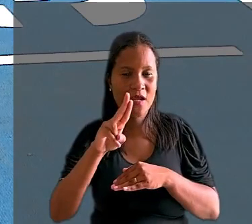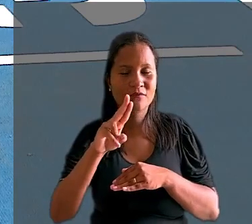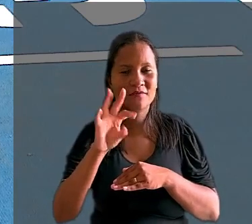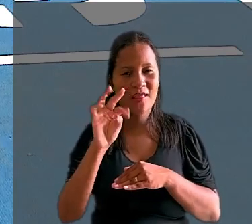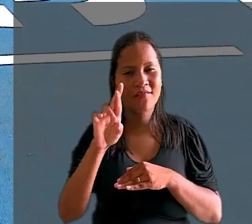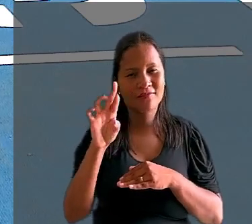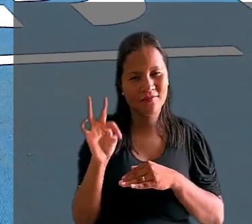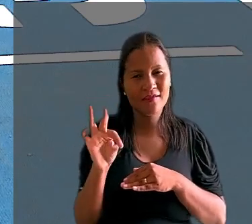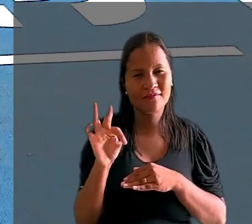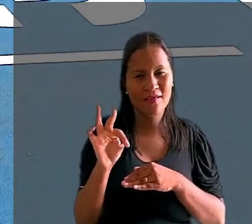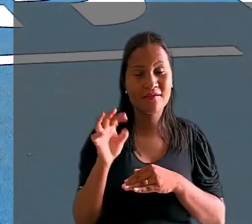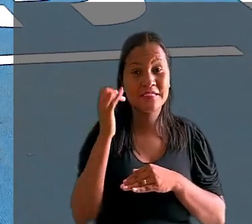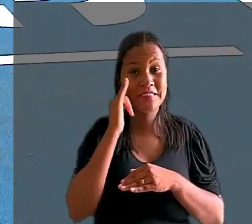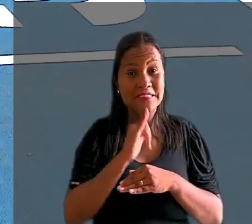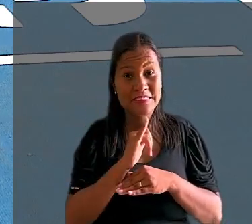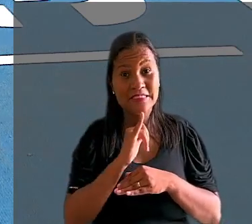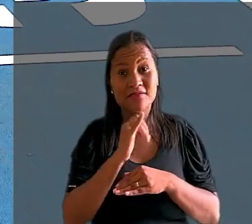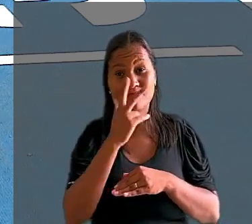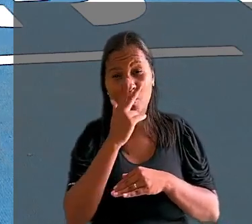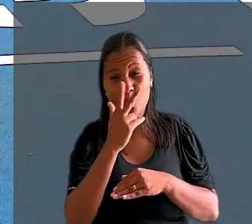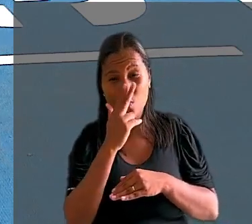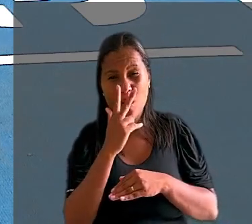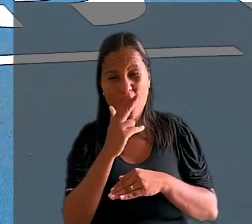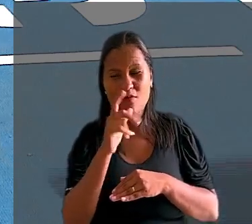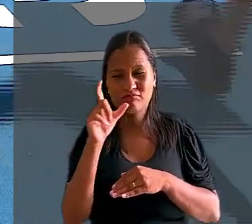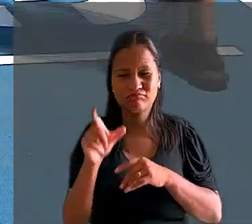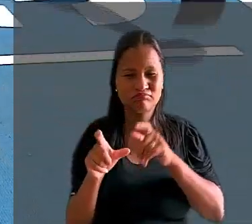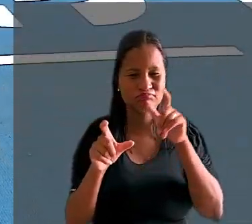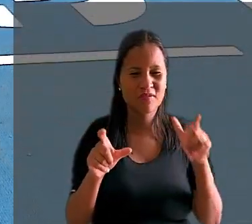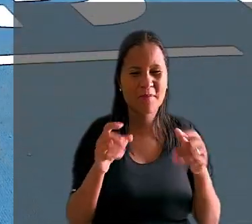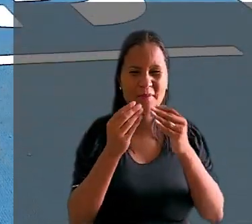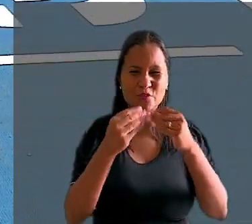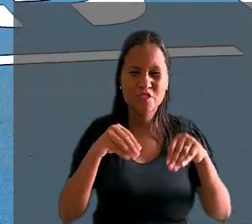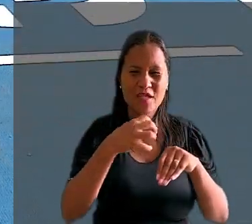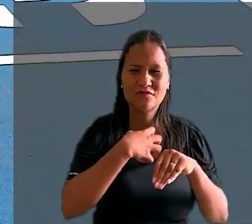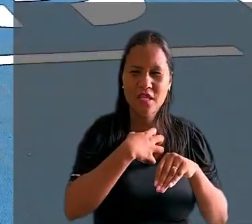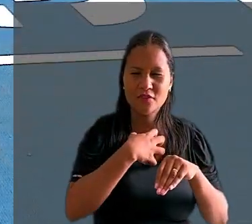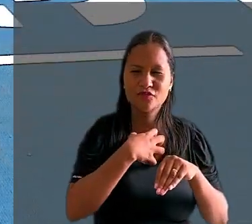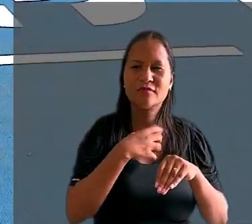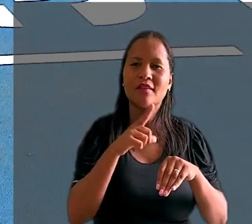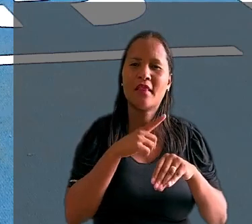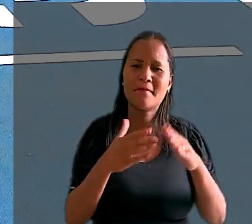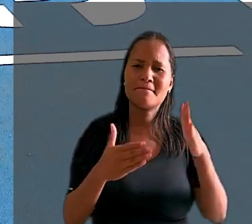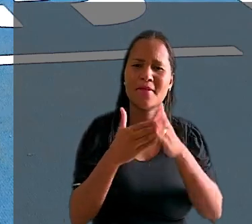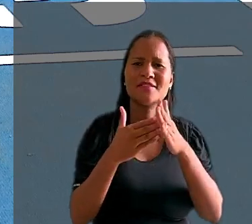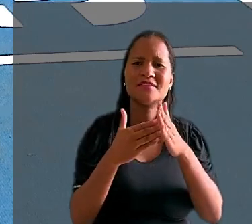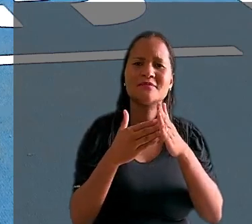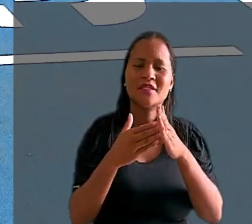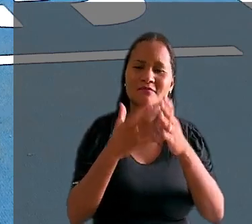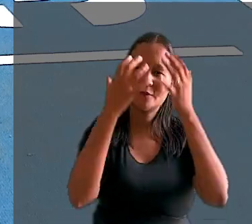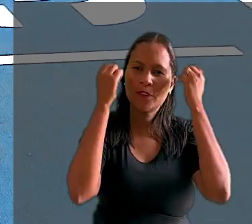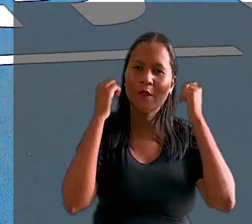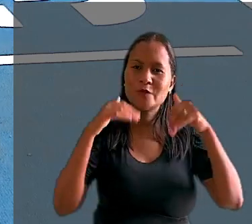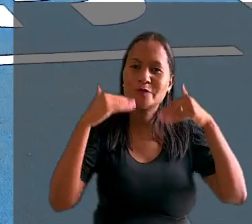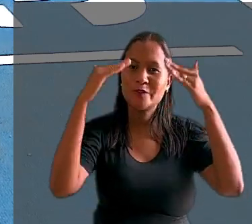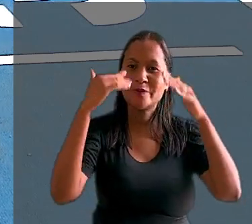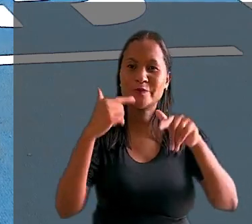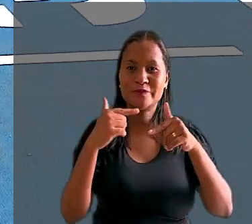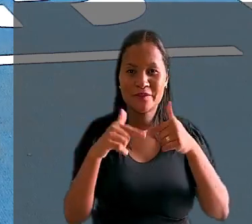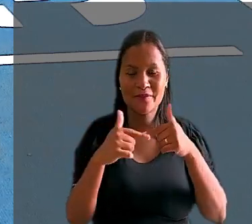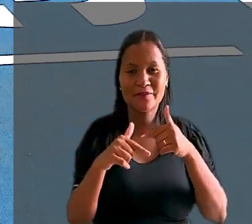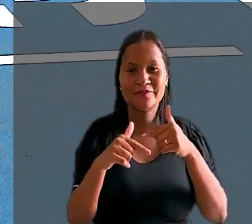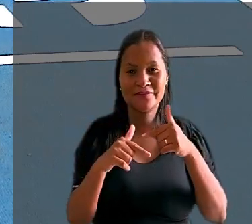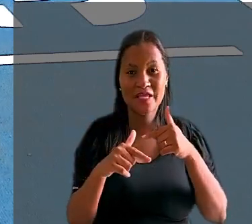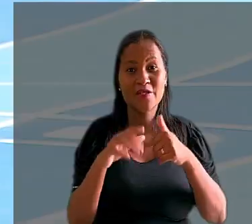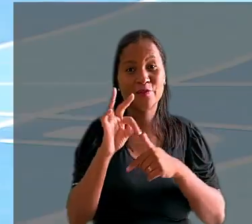nos tribunais regionais do trabalho. E se mesmo assim alguém se sentir prejudicado, temos a instância máxima, o Tribunal Superior